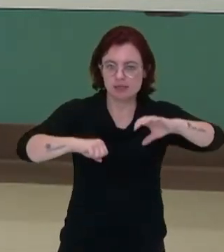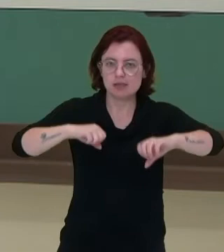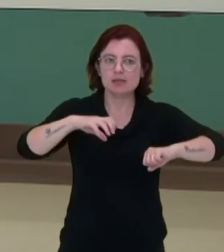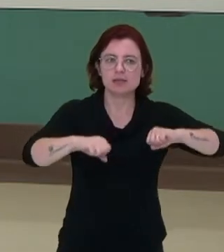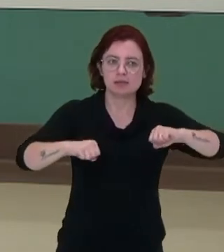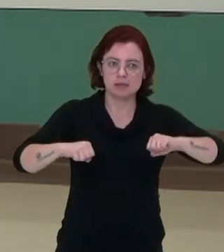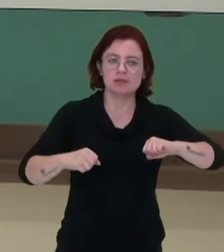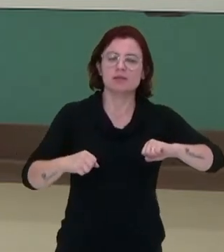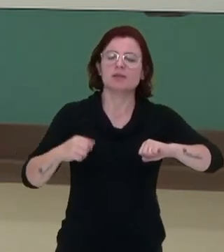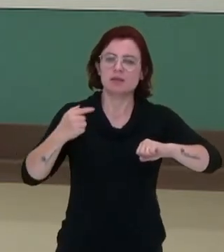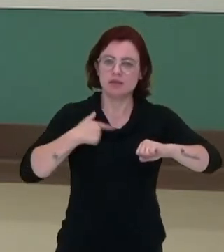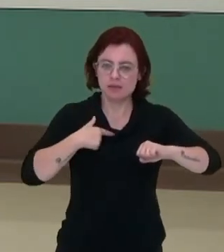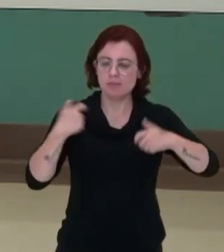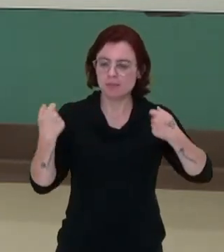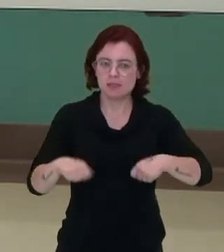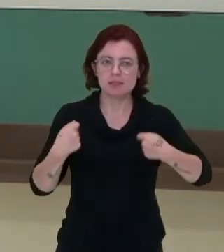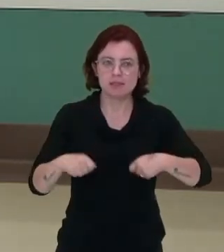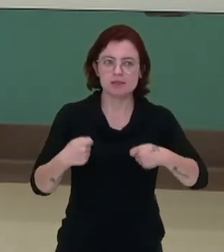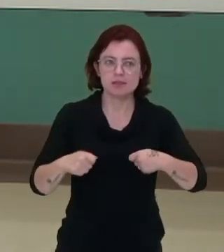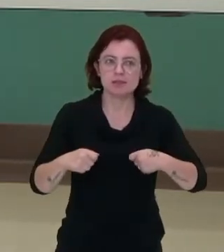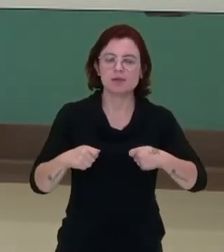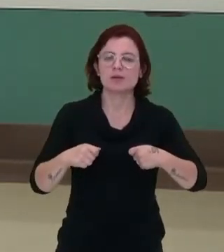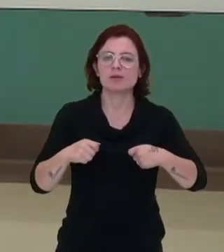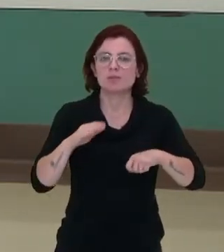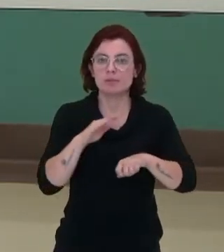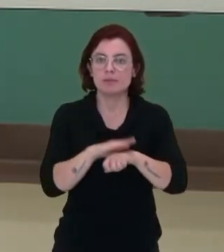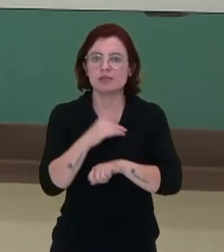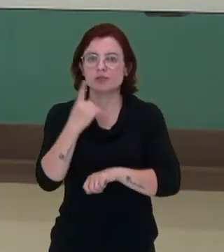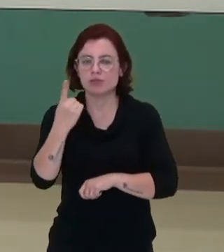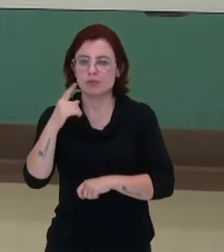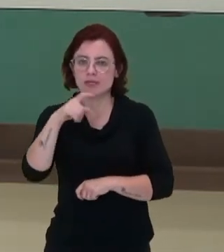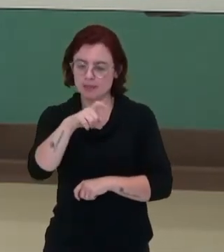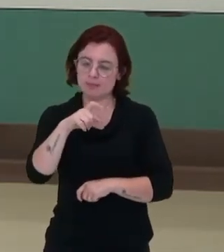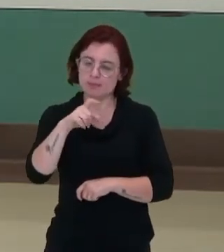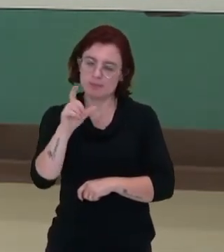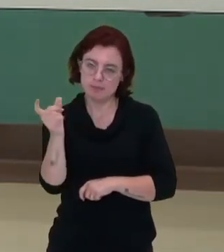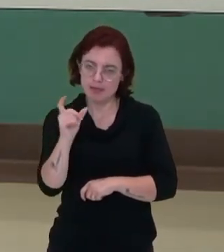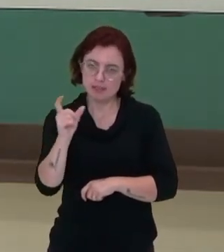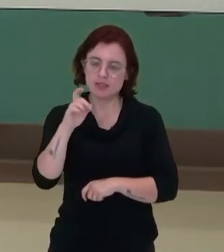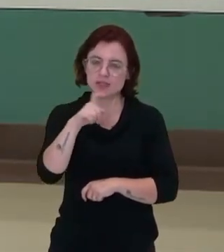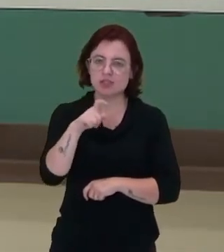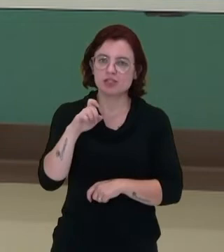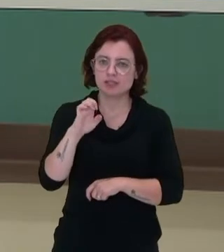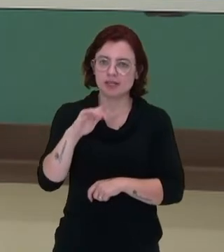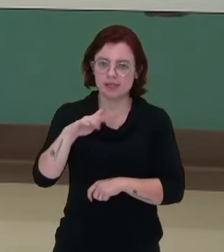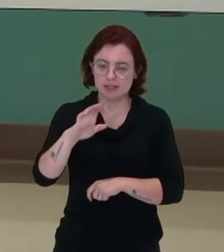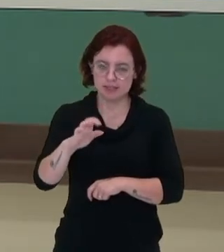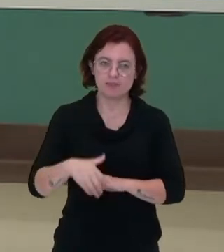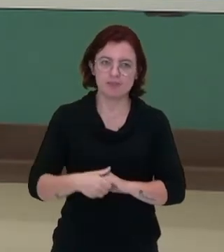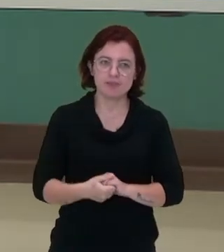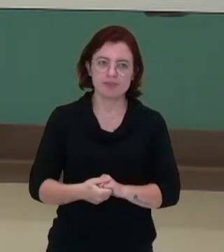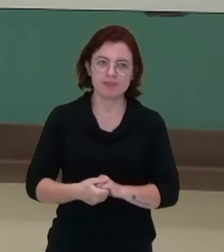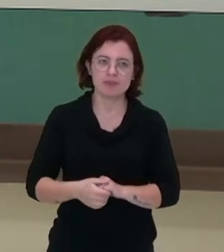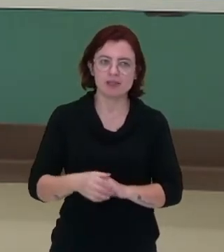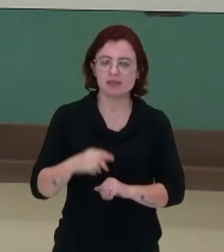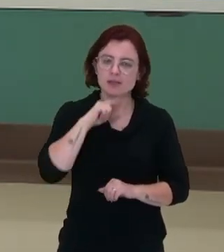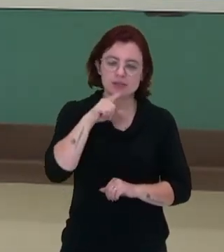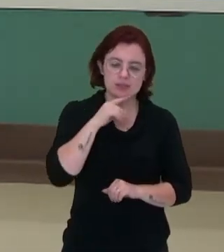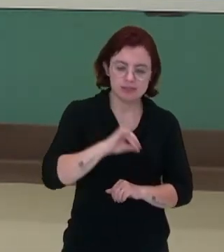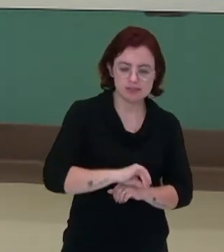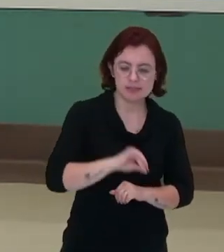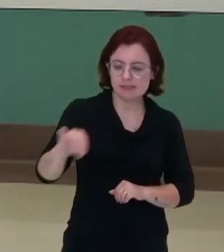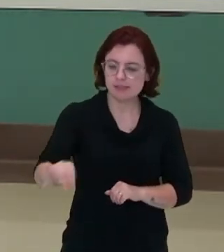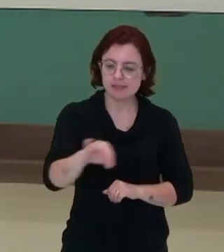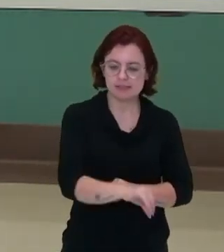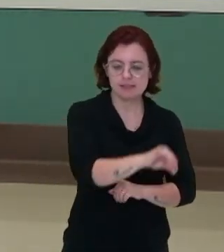capturadas, eu vou precisar de mais de uma peça para o xeque-mate, certo? Então não adianta ficar correndo atrás